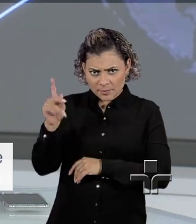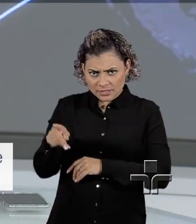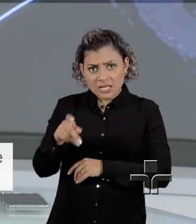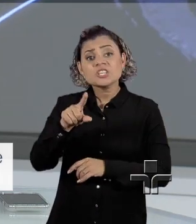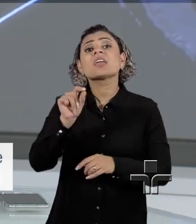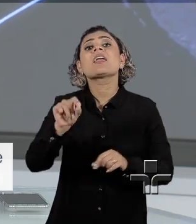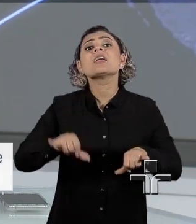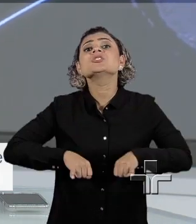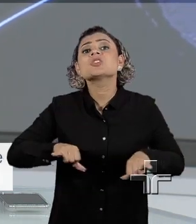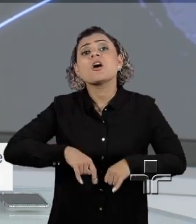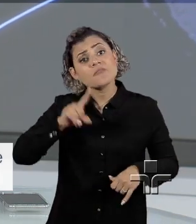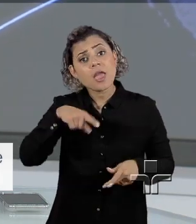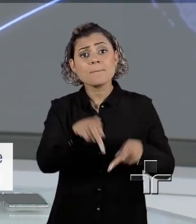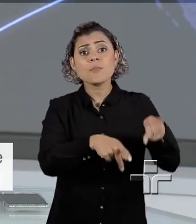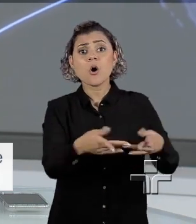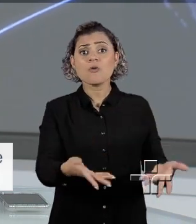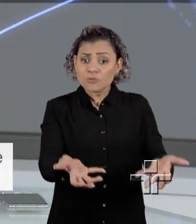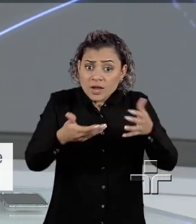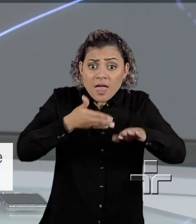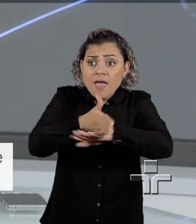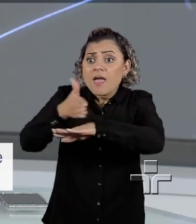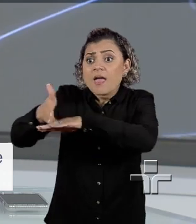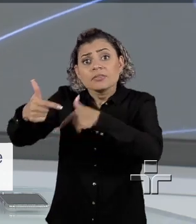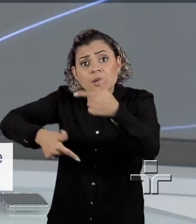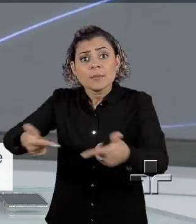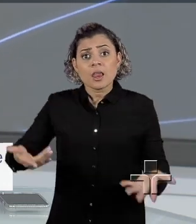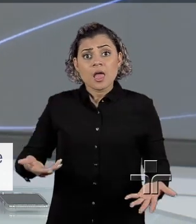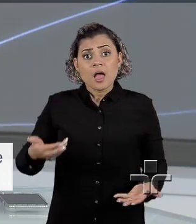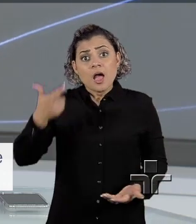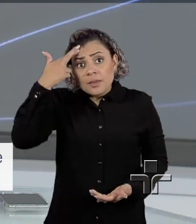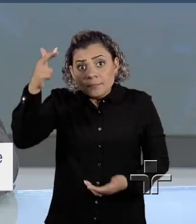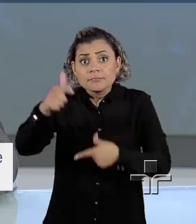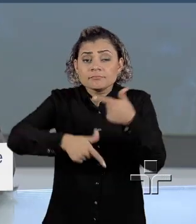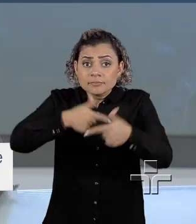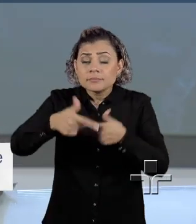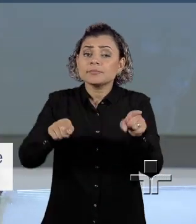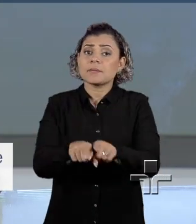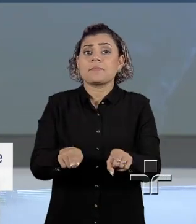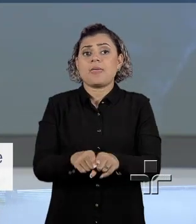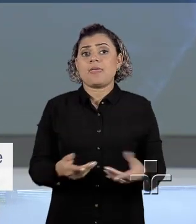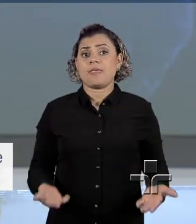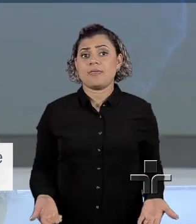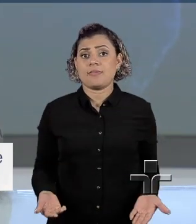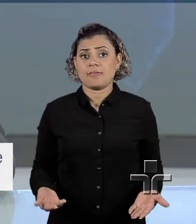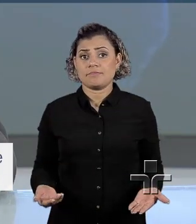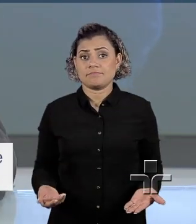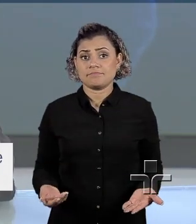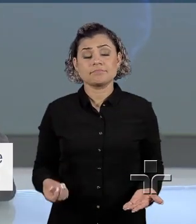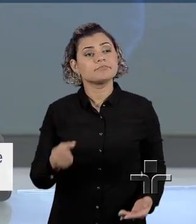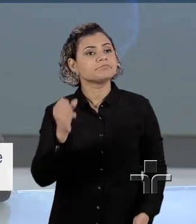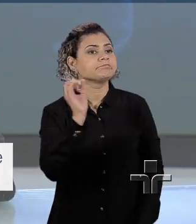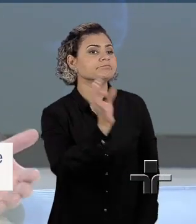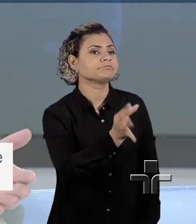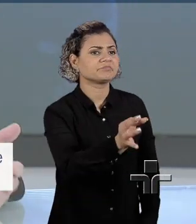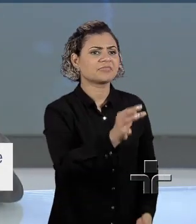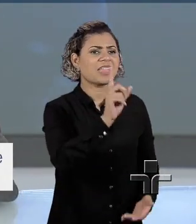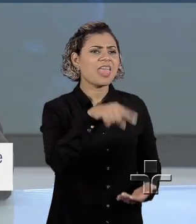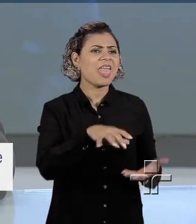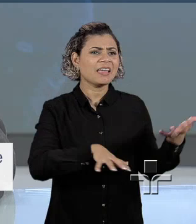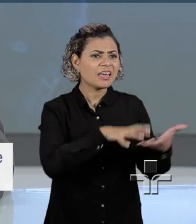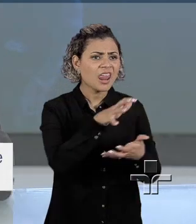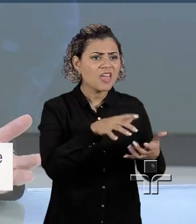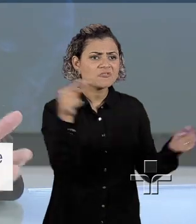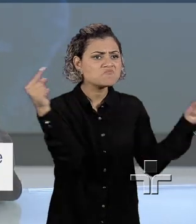é o povo, Flávio, que quer trabalhar e os empresários. Exatamente, é isso. Uma greve sem nexo,